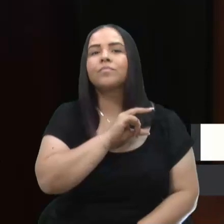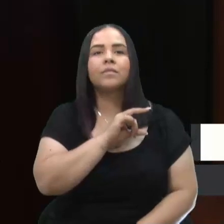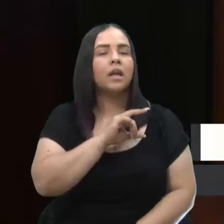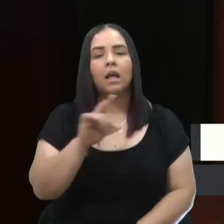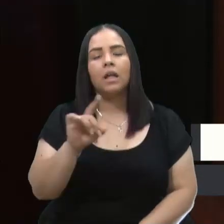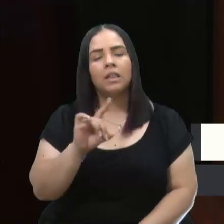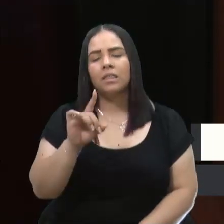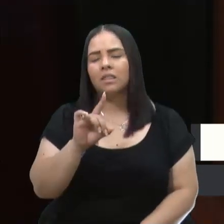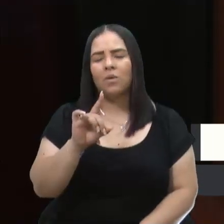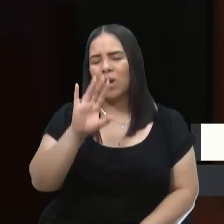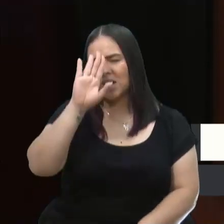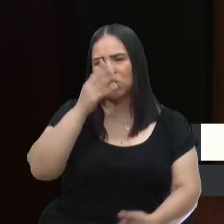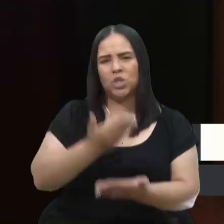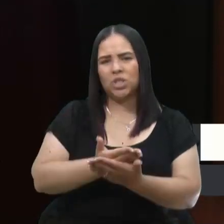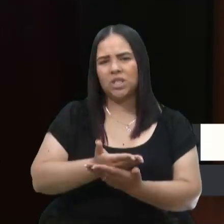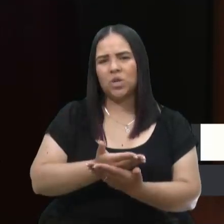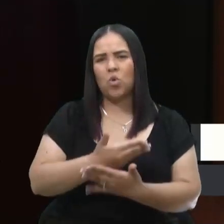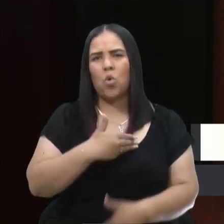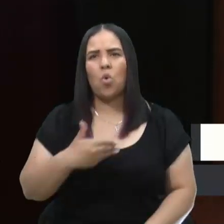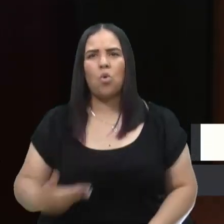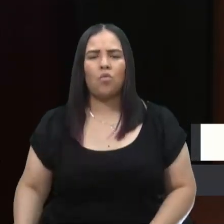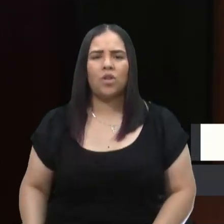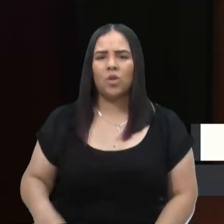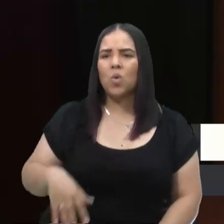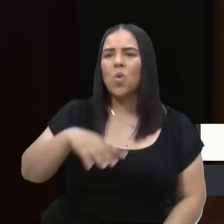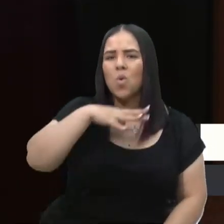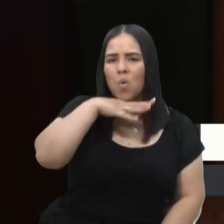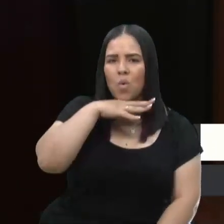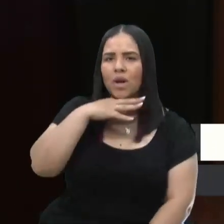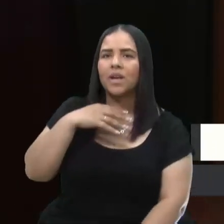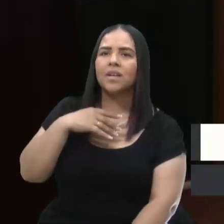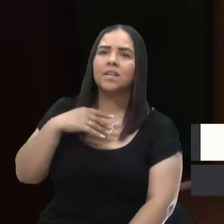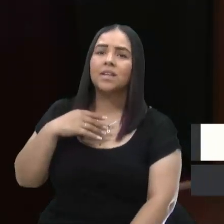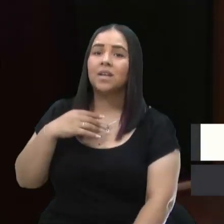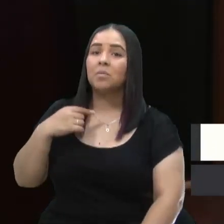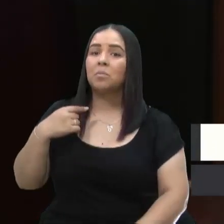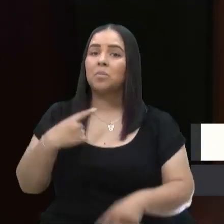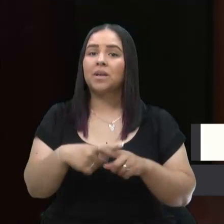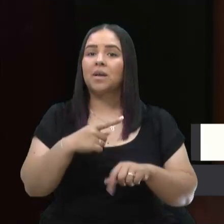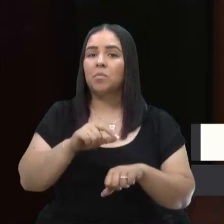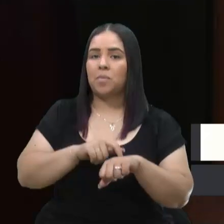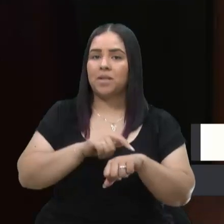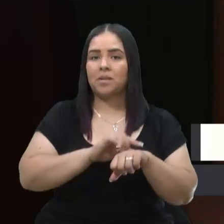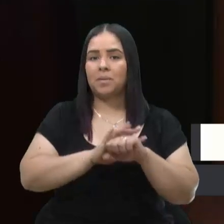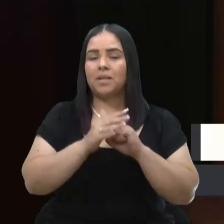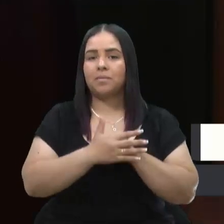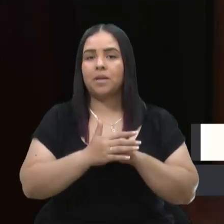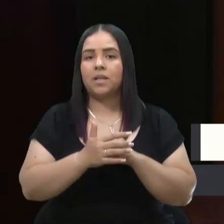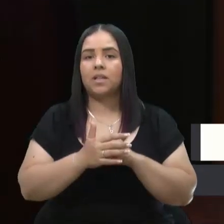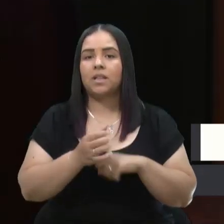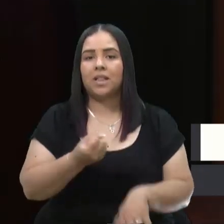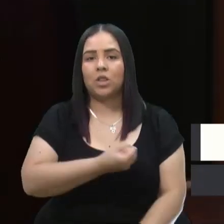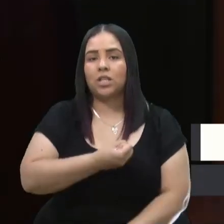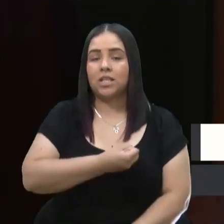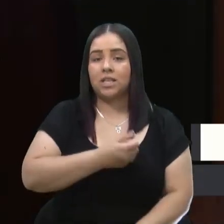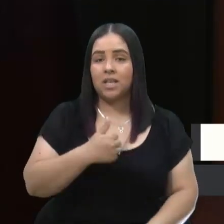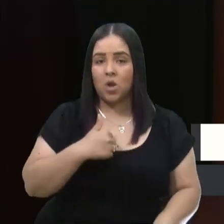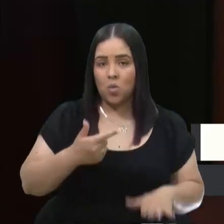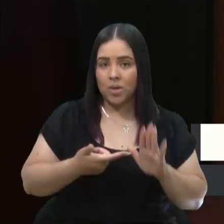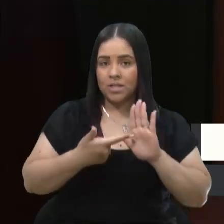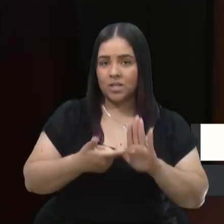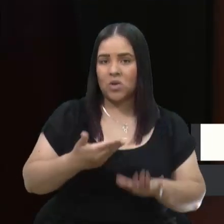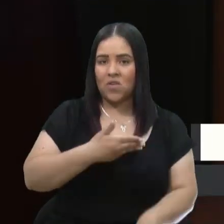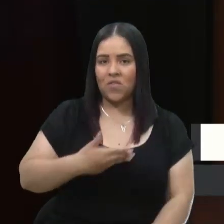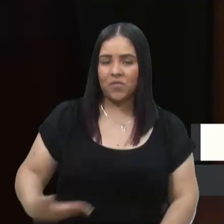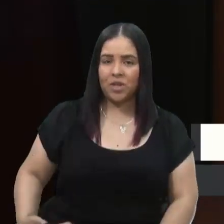em narrativas de que o governo estava ruim, que a economia... Passando por pandemia. Os números que eu trouxe aqui, do governo Dilma